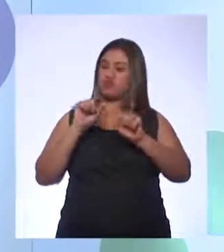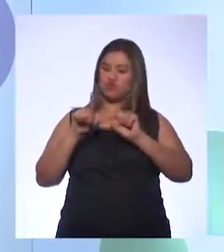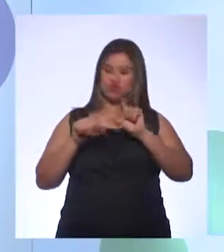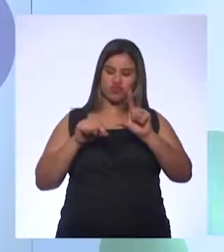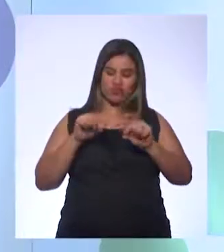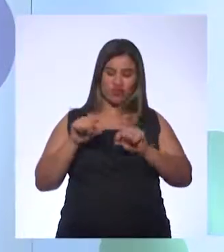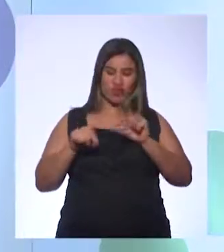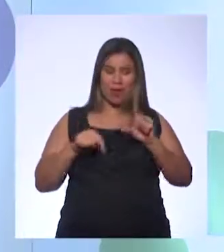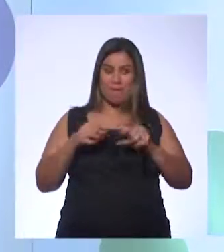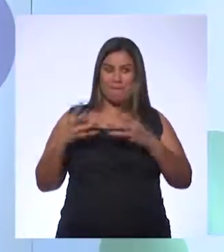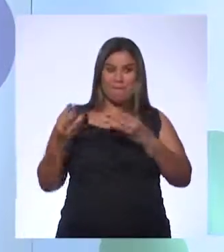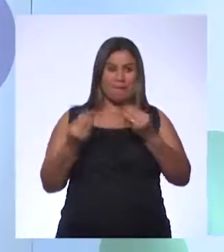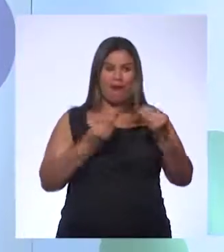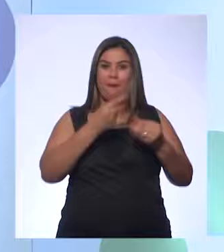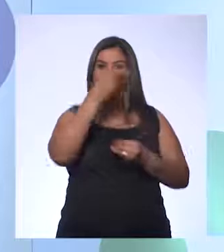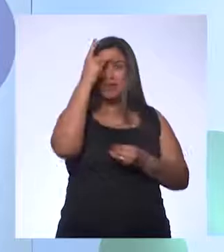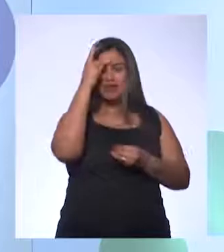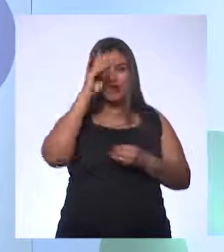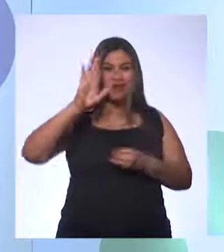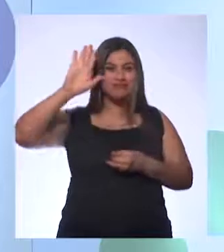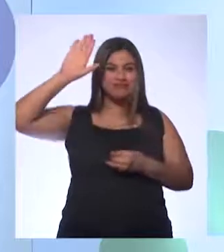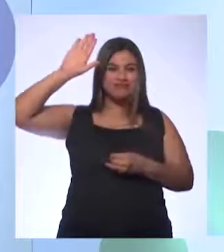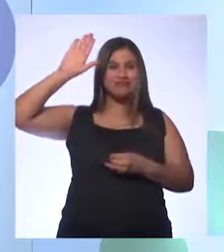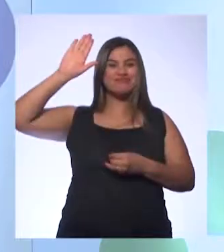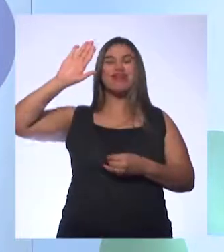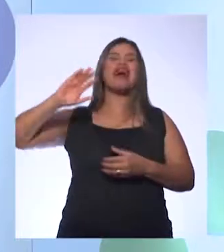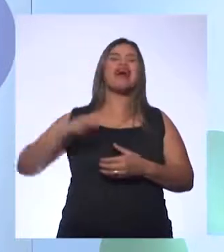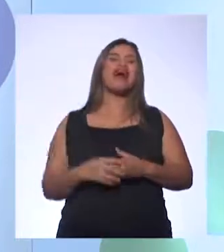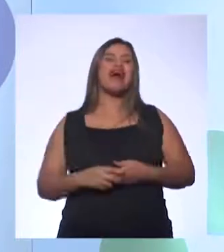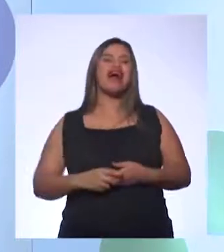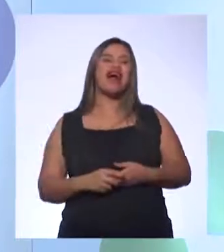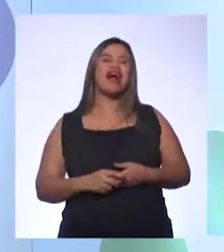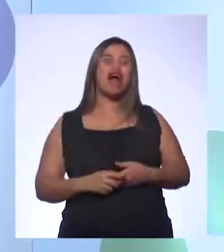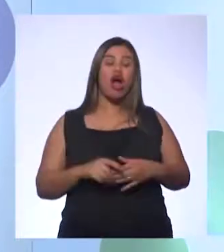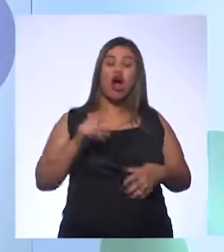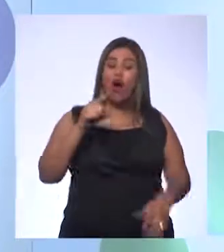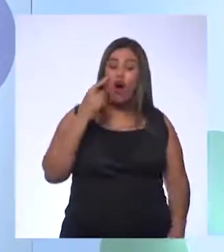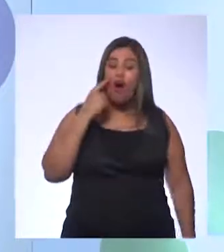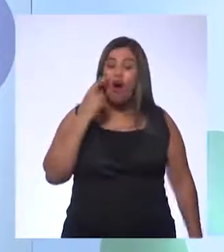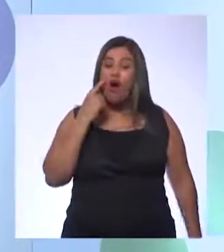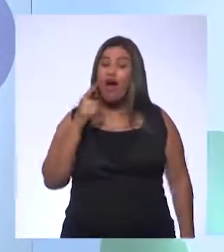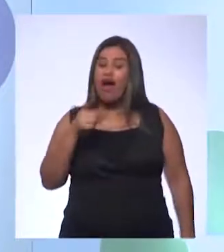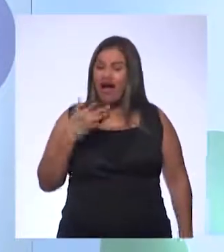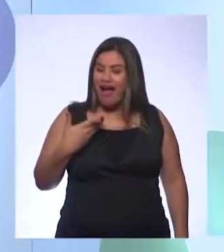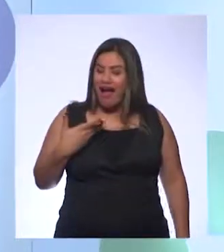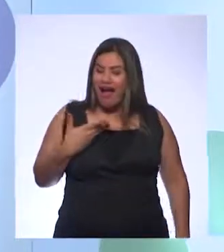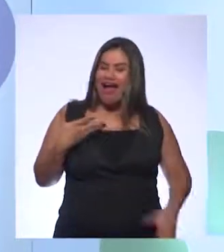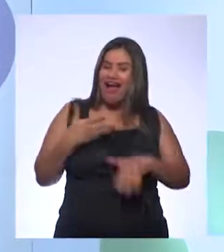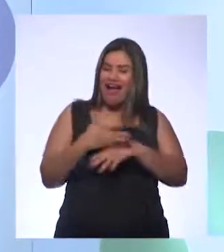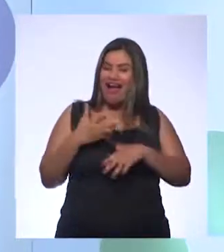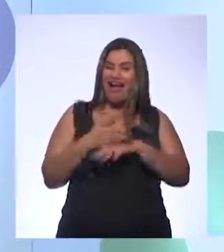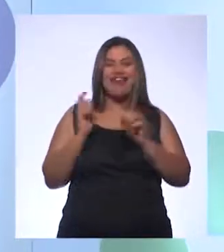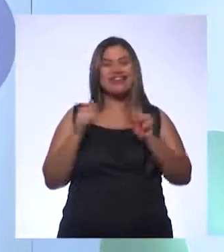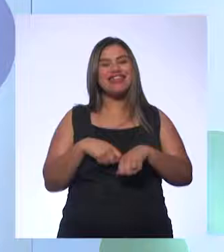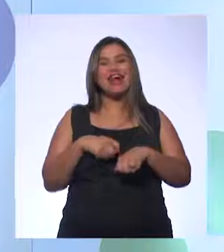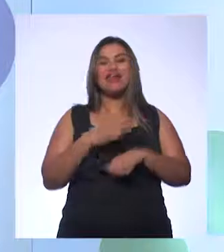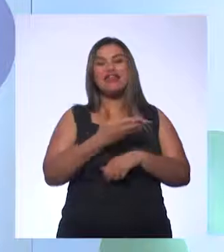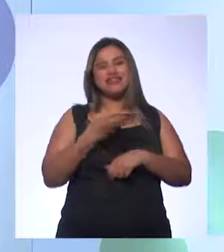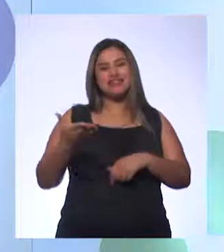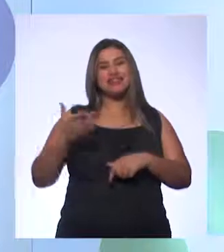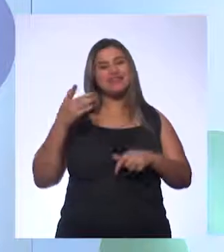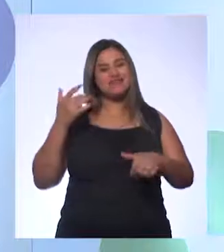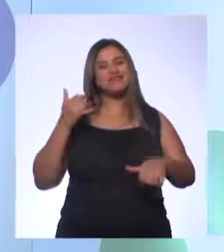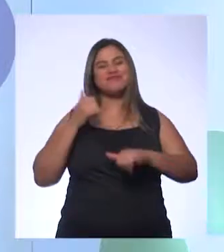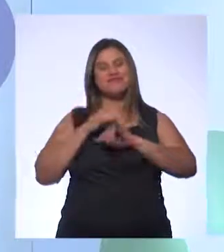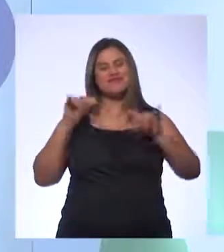das milhões de pessoas que levantaram a mão, e aí, olha, amiguinho, entra conosco aqui, avisaremos que você vai entrar ao